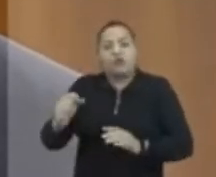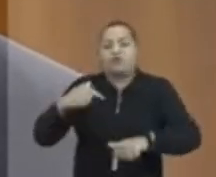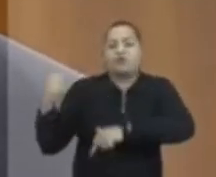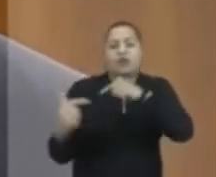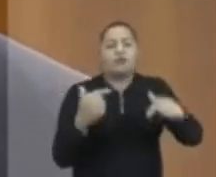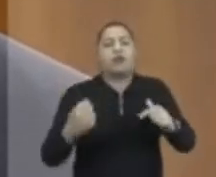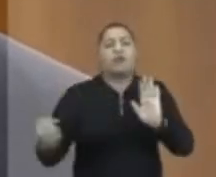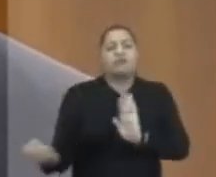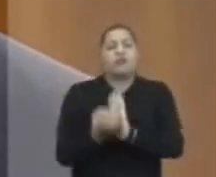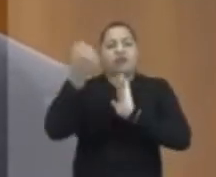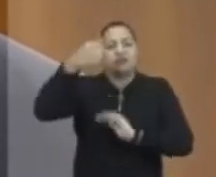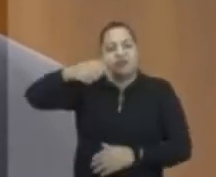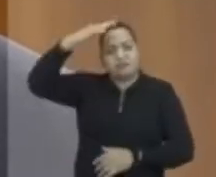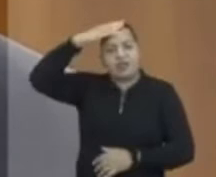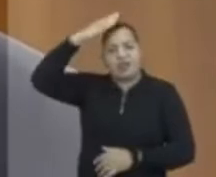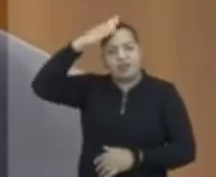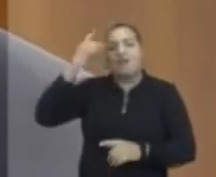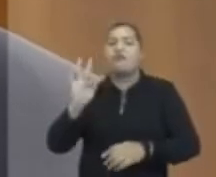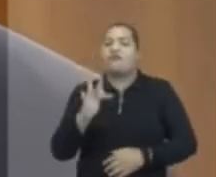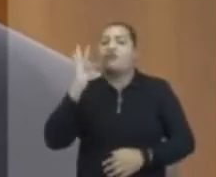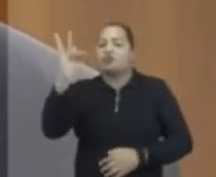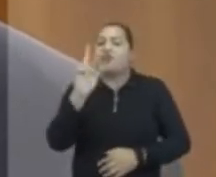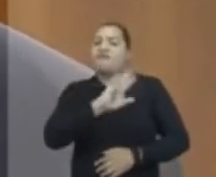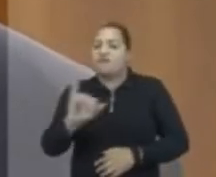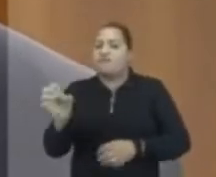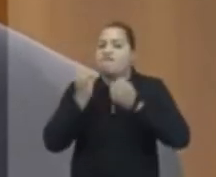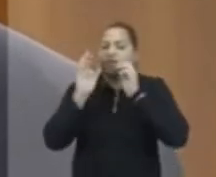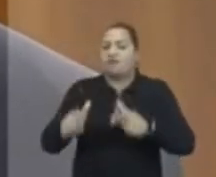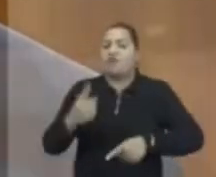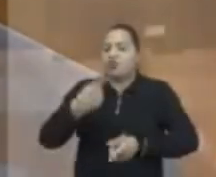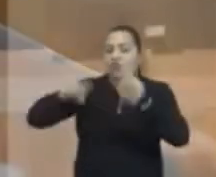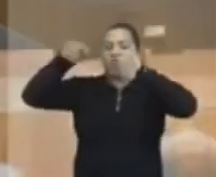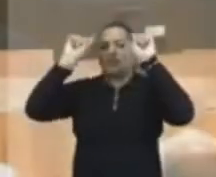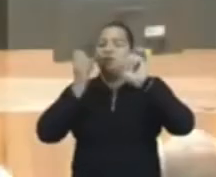e que certamente ainda estará lá muitos frutos. Boa noite a todos e um abraço.